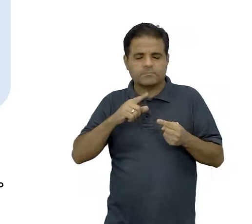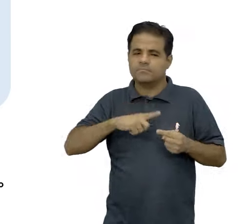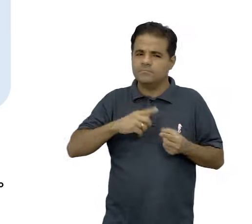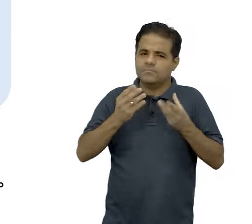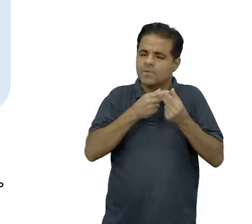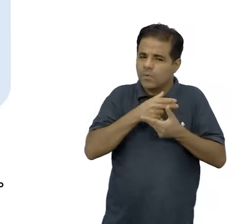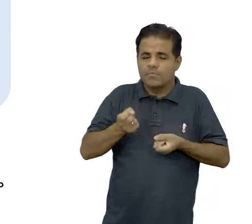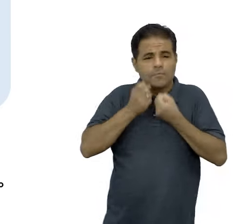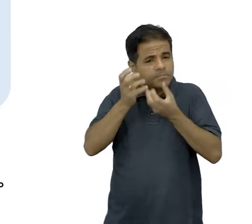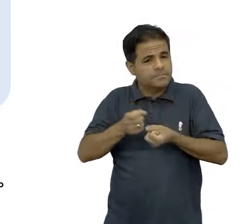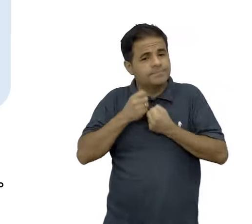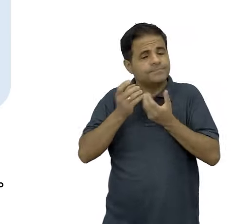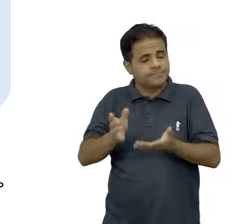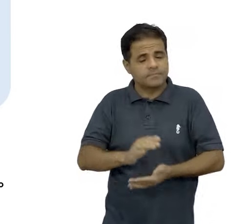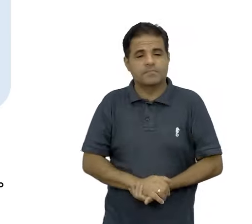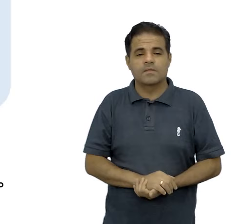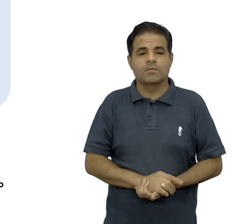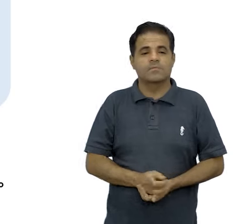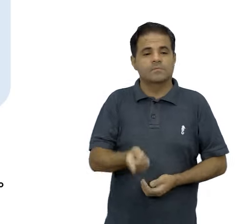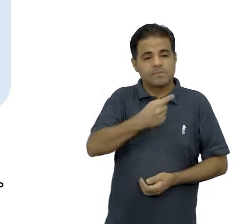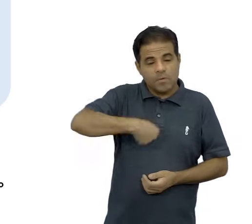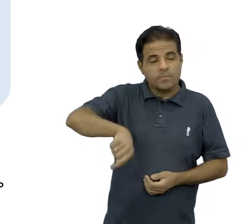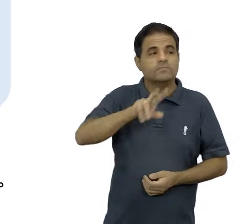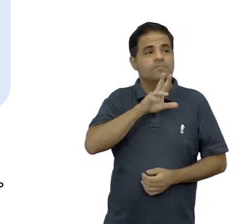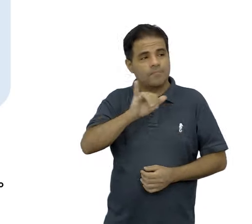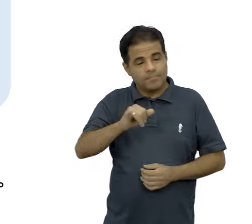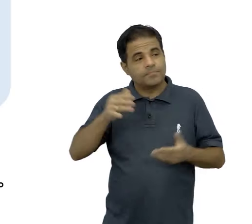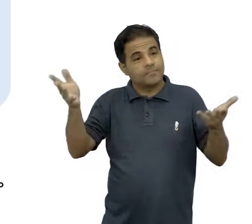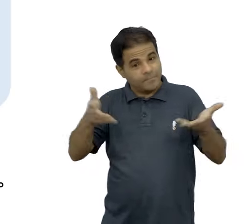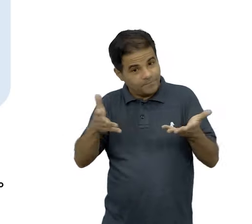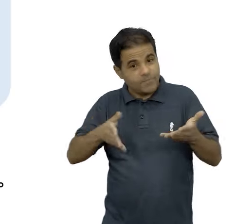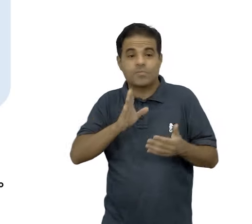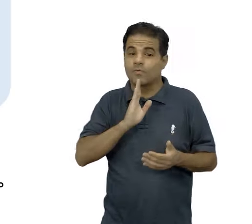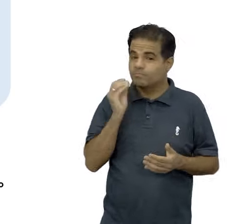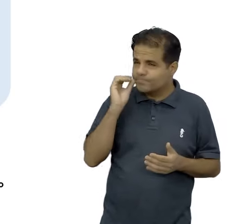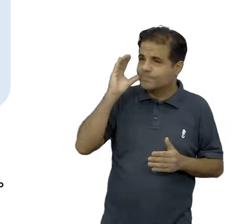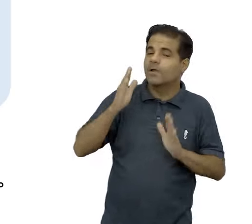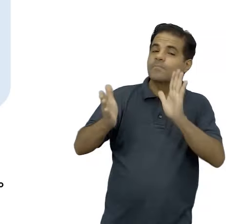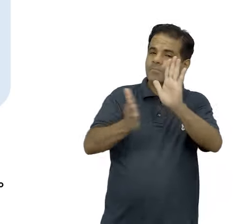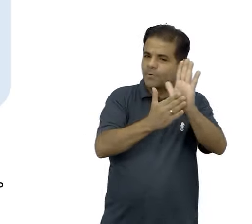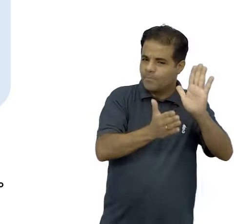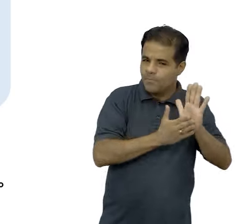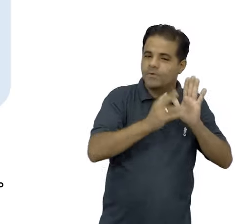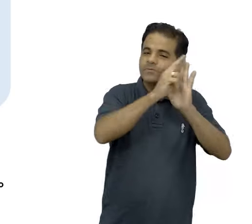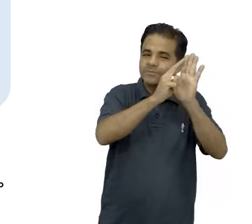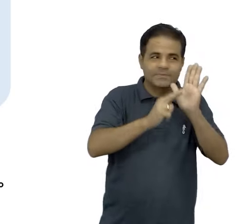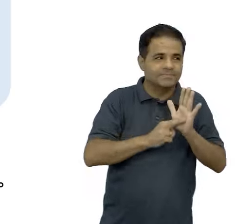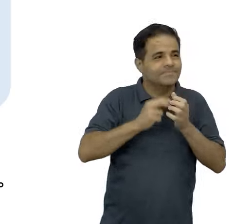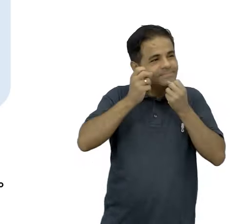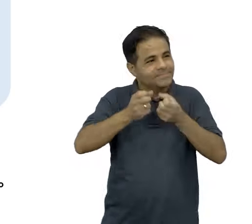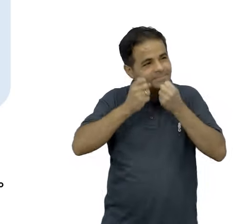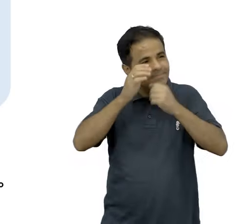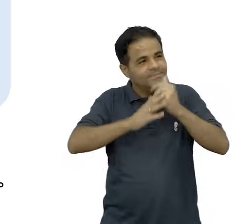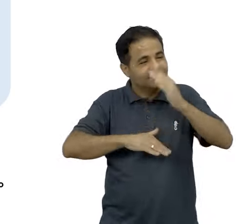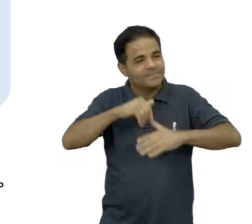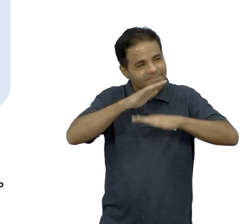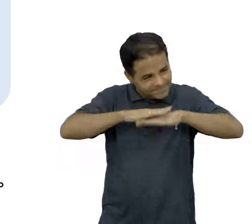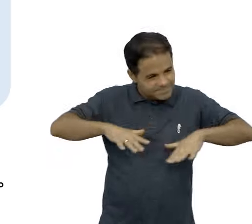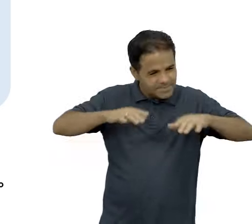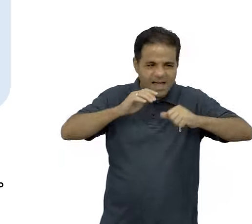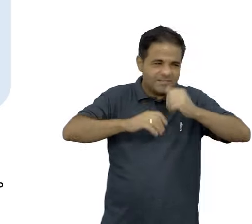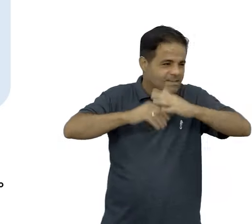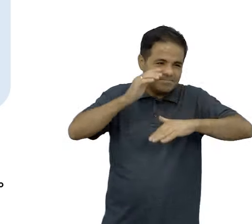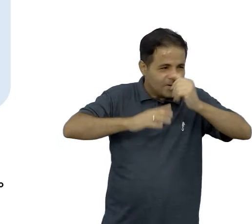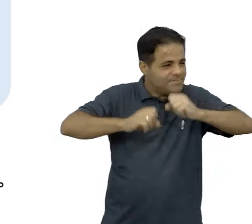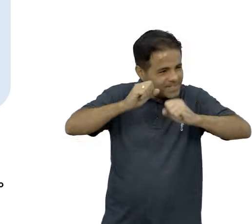né? Então, a gente vai hoje conhecer a proposta do roteiro formativo que vai nos guiar